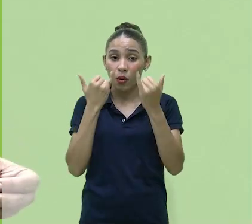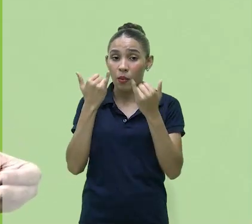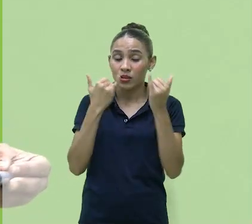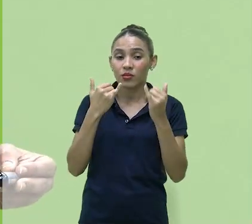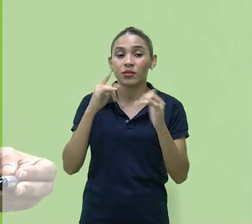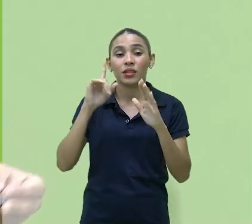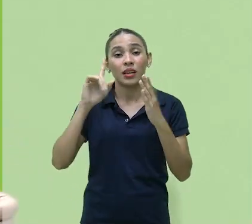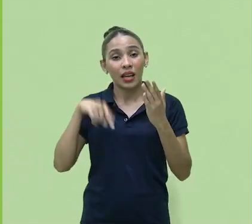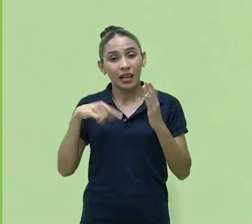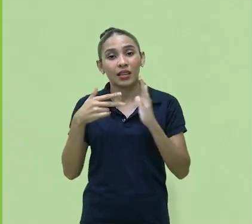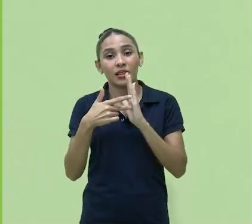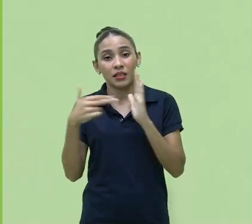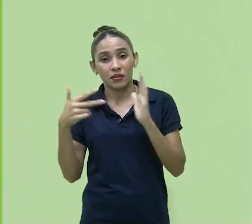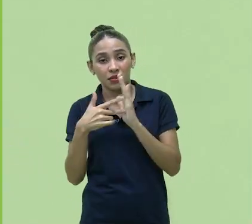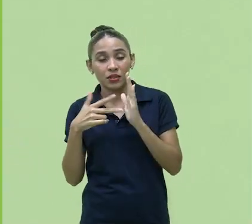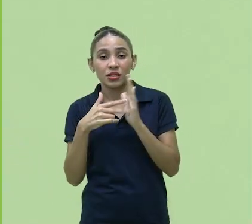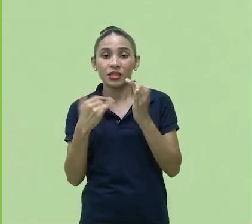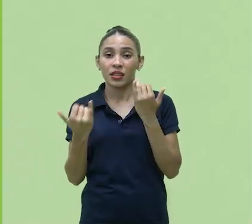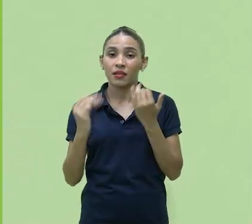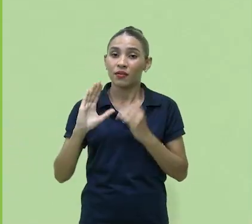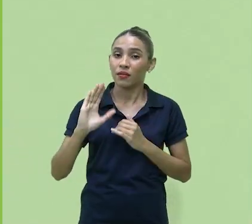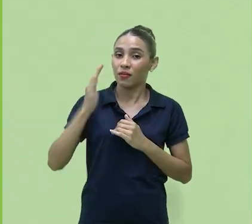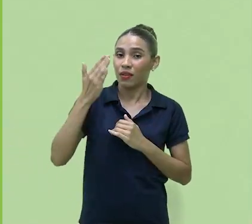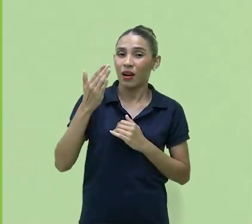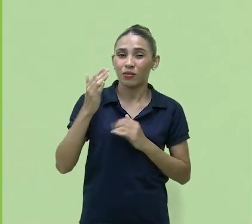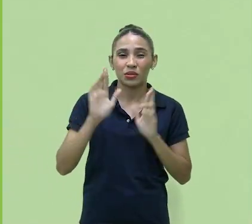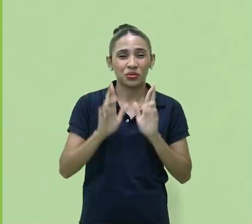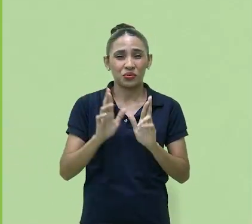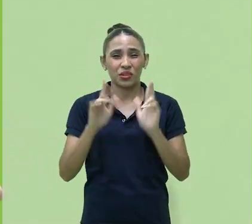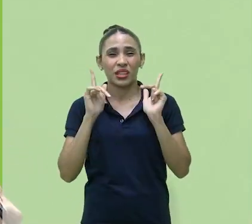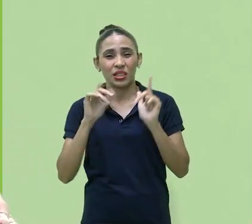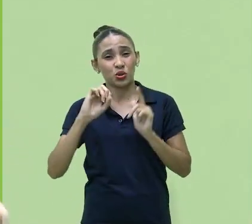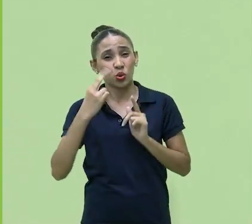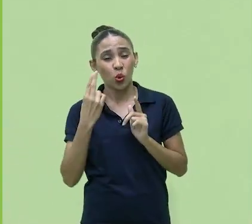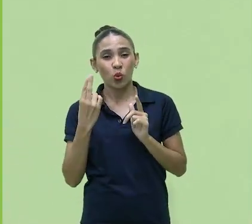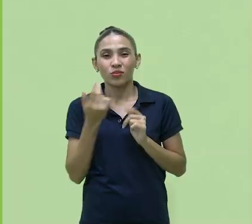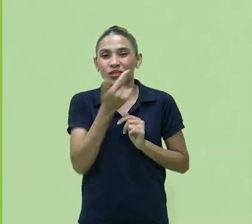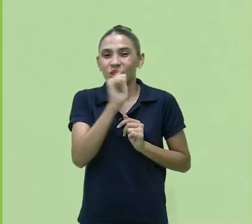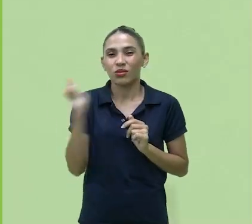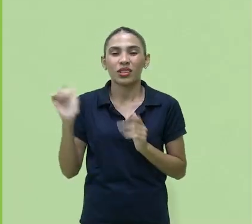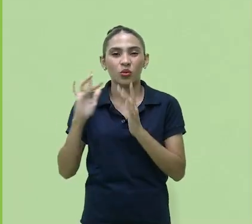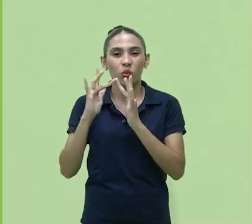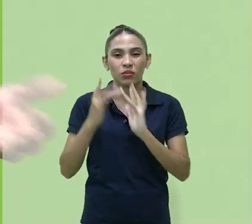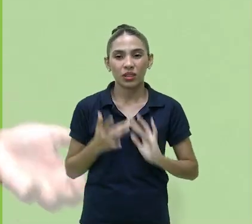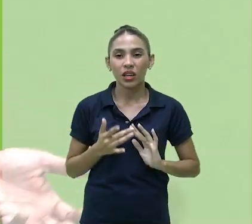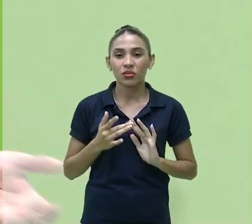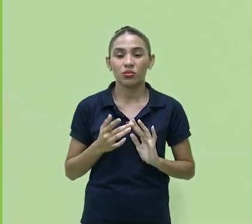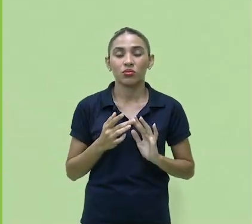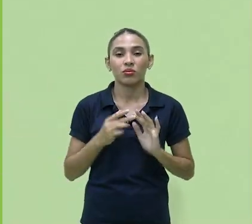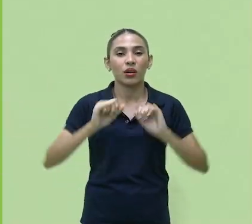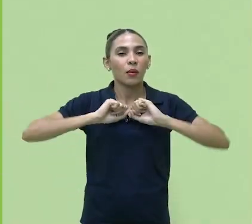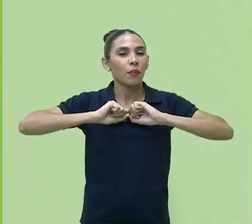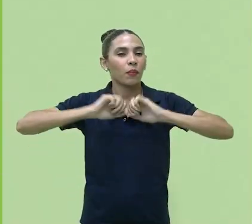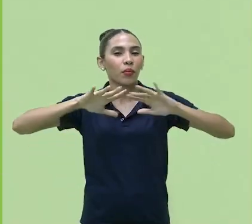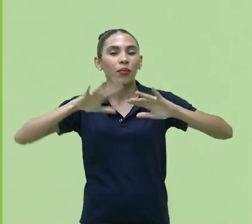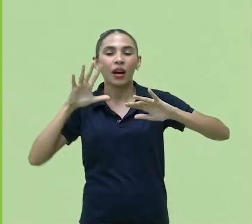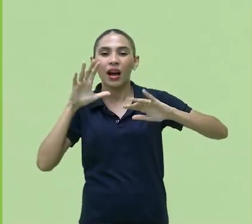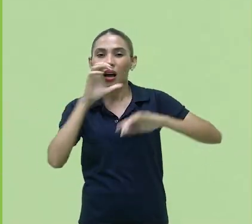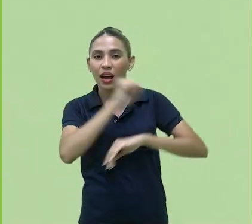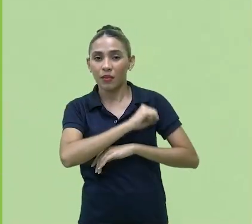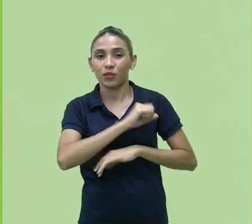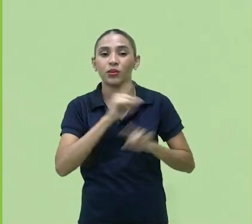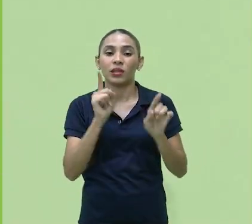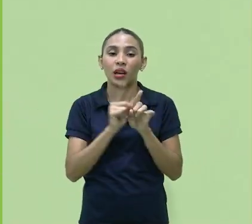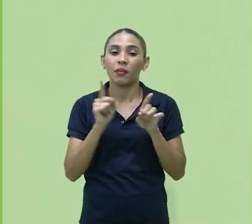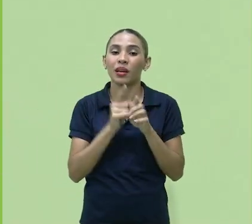São informações falsas, distorcidas, né, ou descontextualizadas, que se espalham